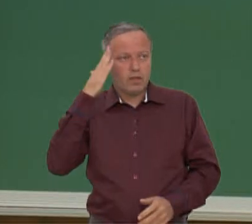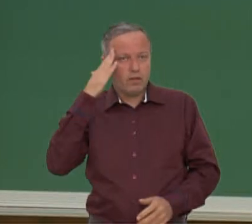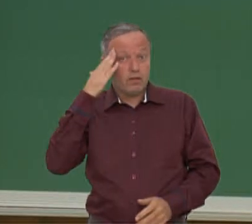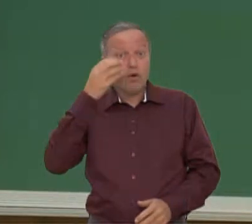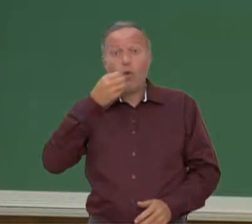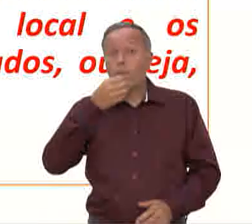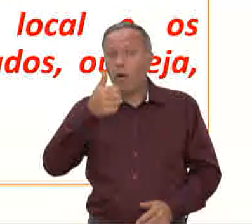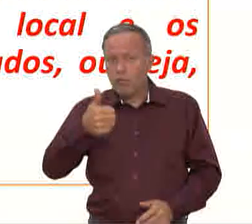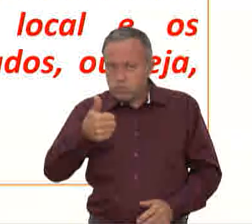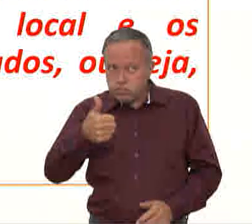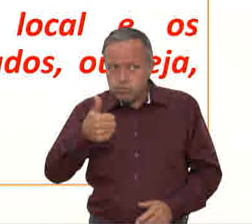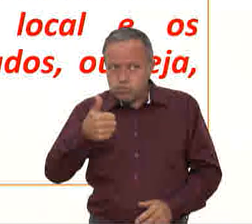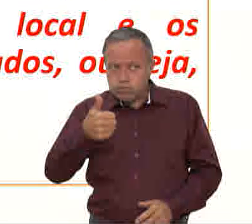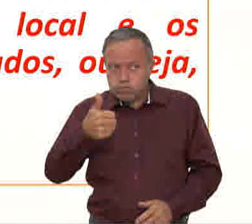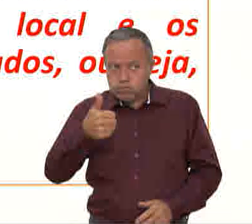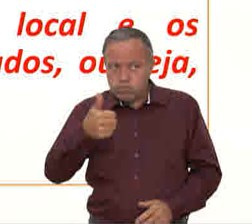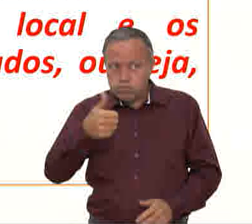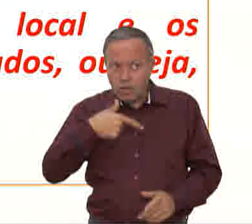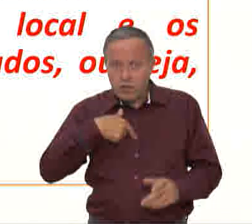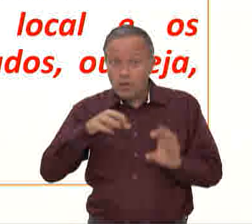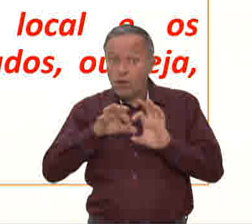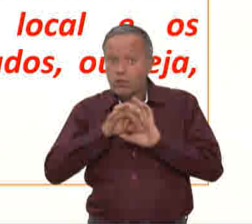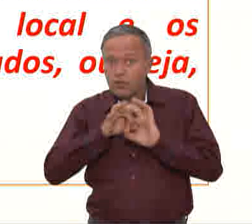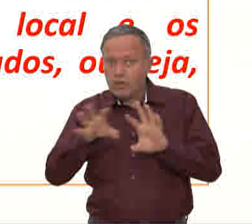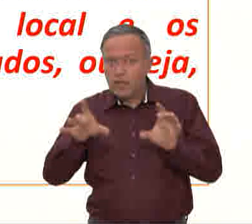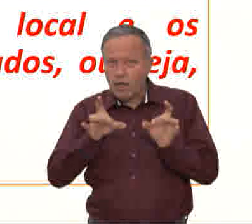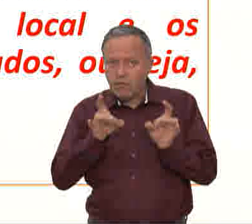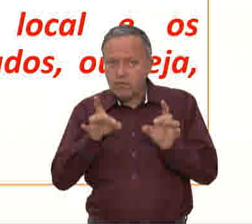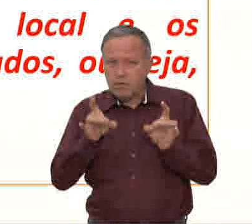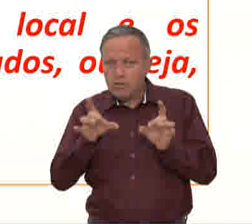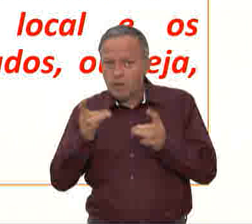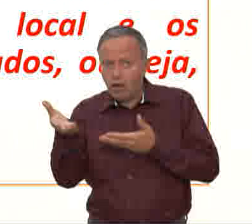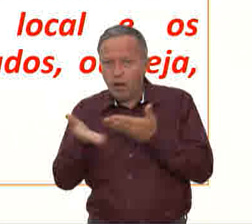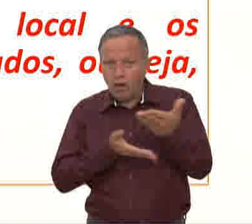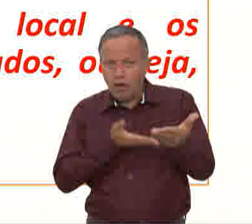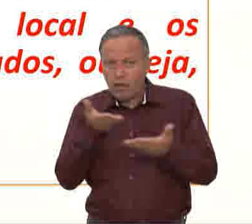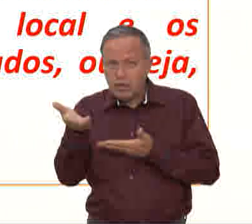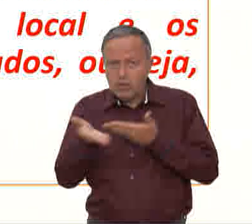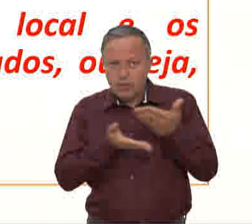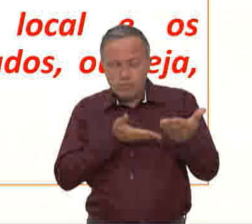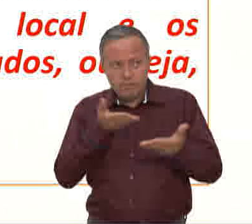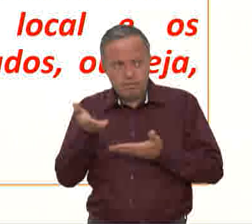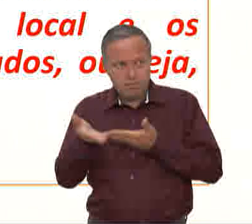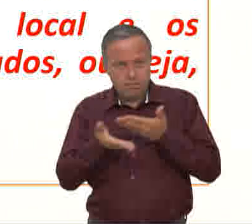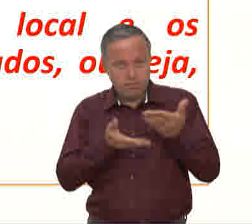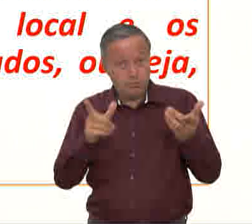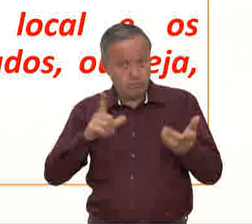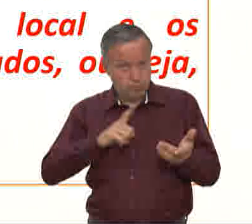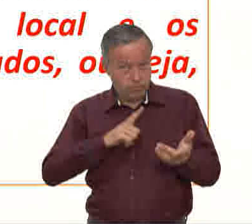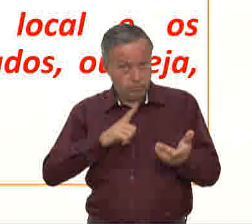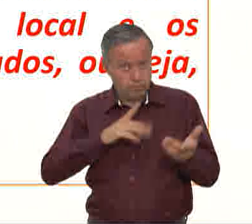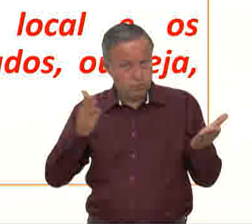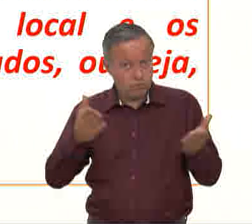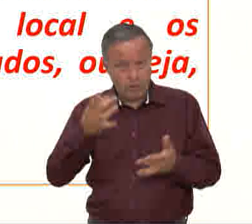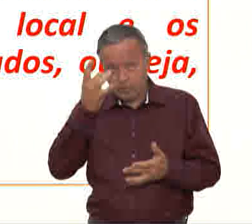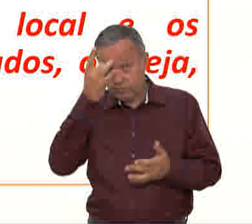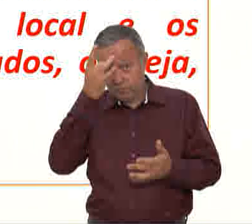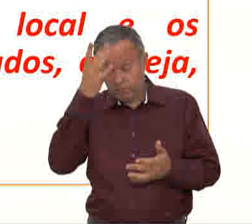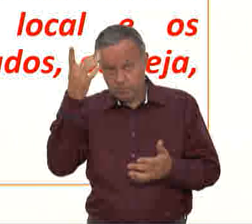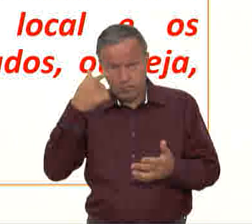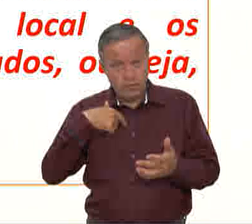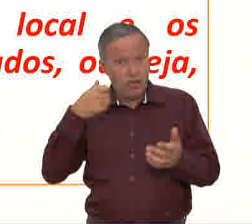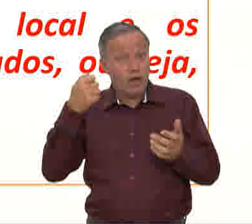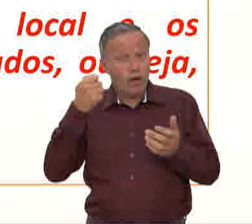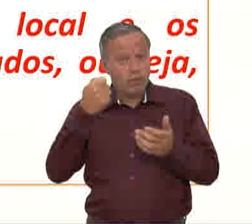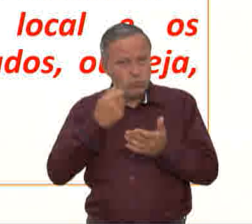os benefícios, eles são advindos aí do livre comércio, né, da facilidade, do acesso, então hoje nós temos uma facilidade maior, né,